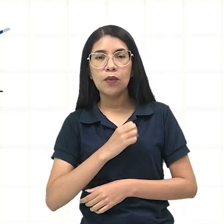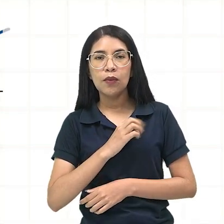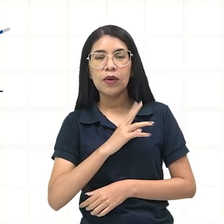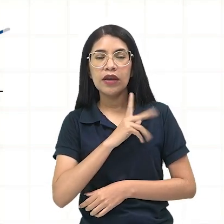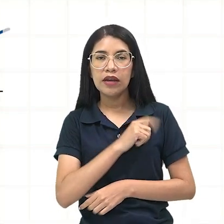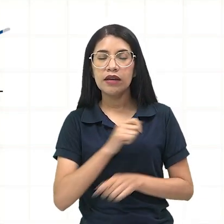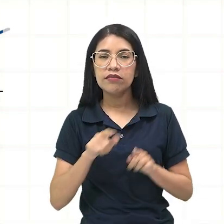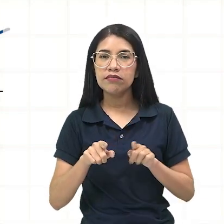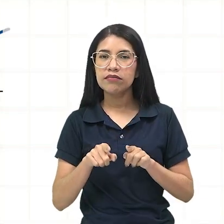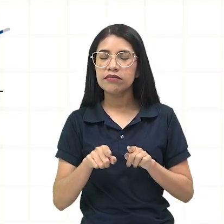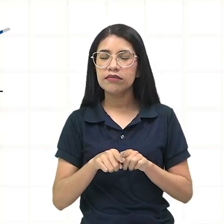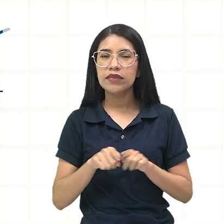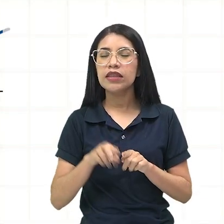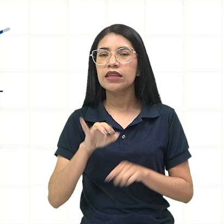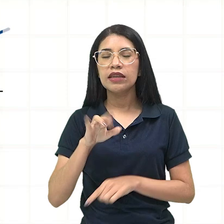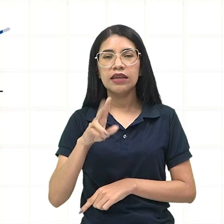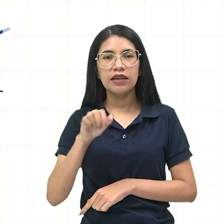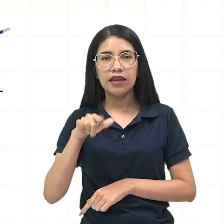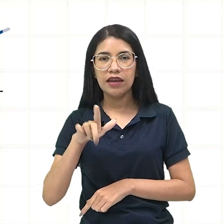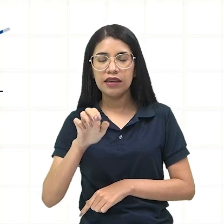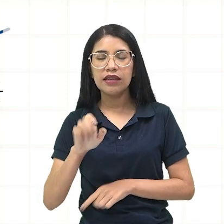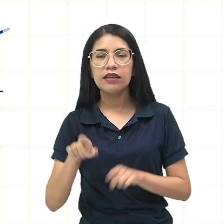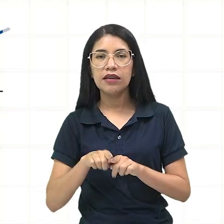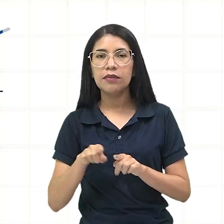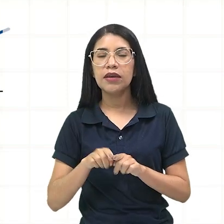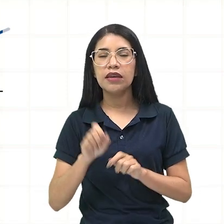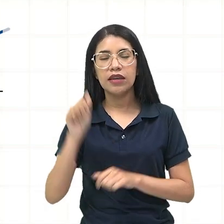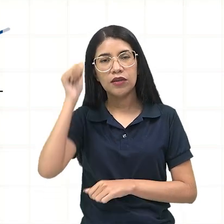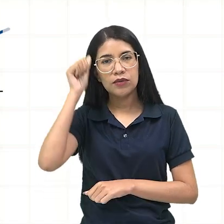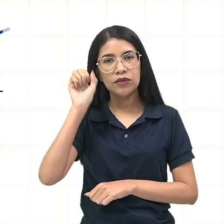Sul também da mesma forma.